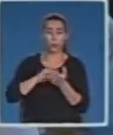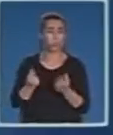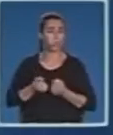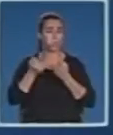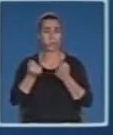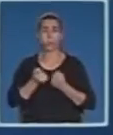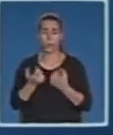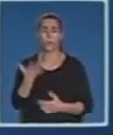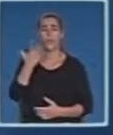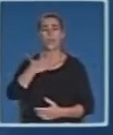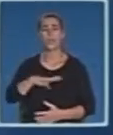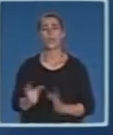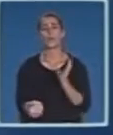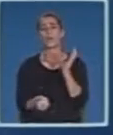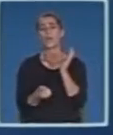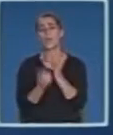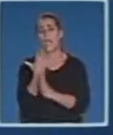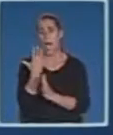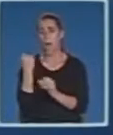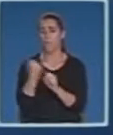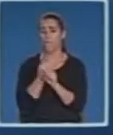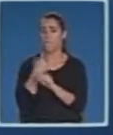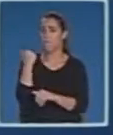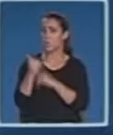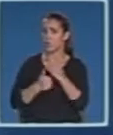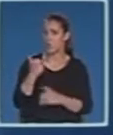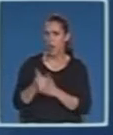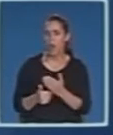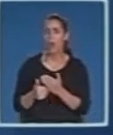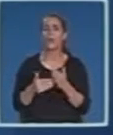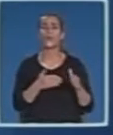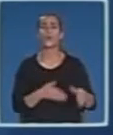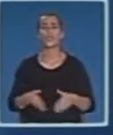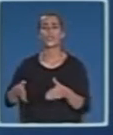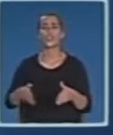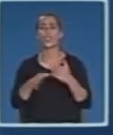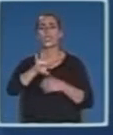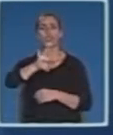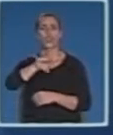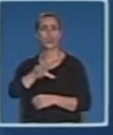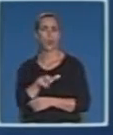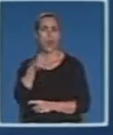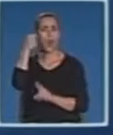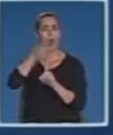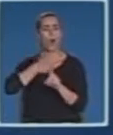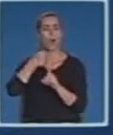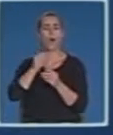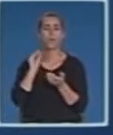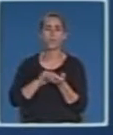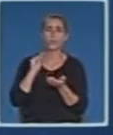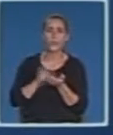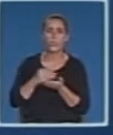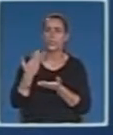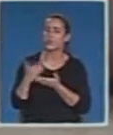Queremos criar e pôr em funcionamento uma estratégia regional de combate à pobreza e à